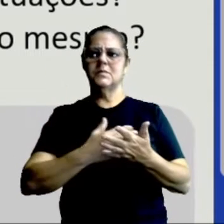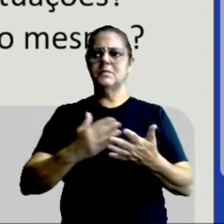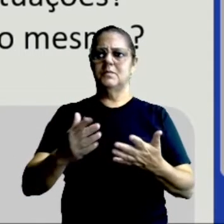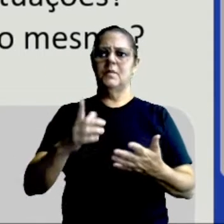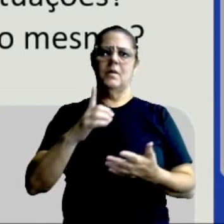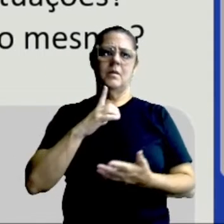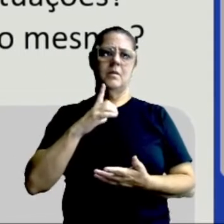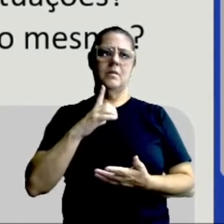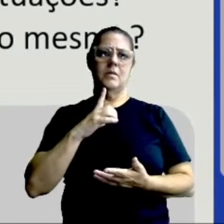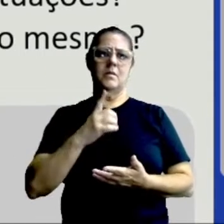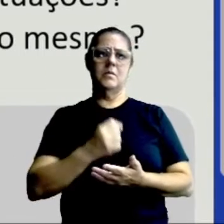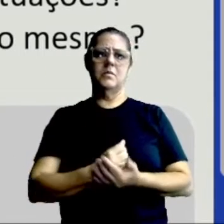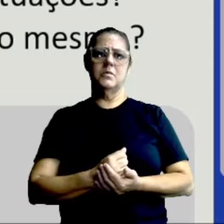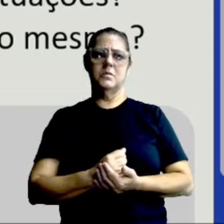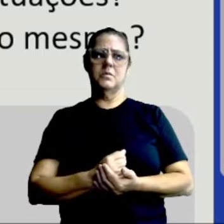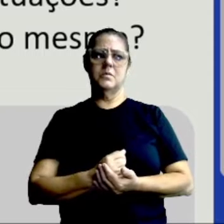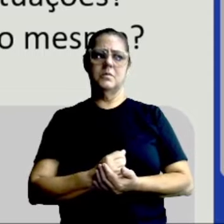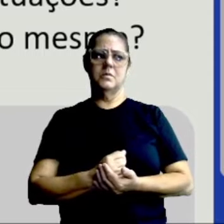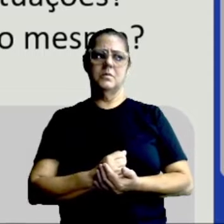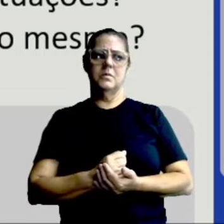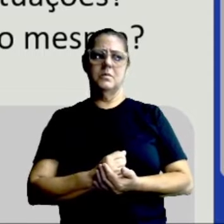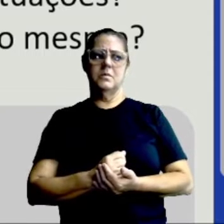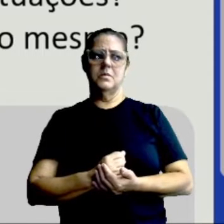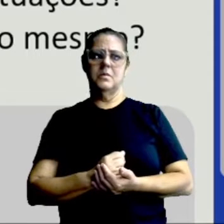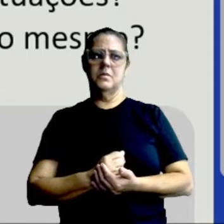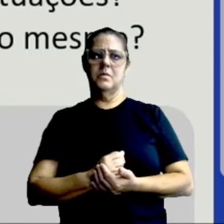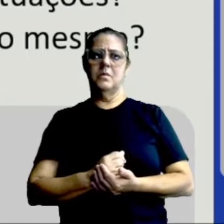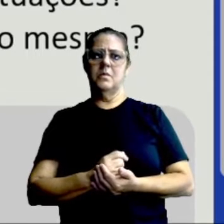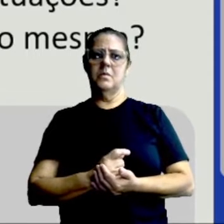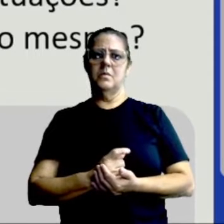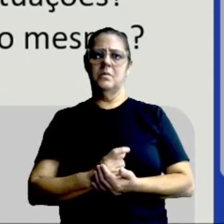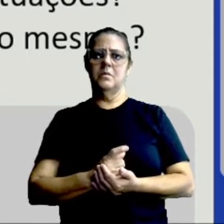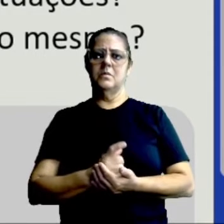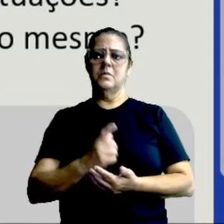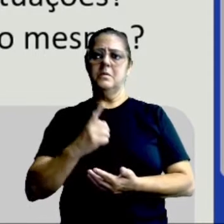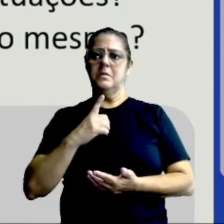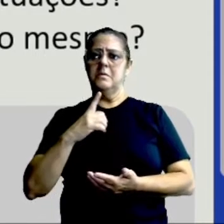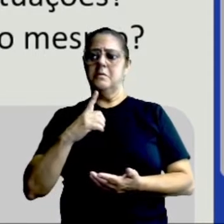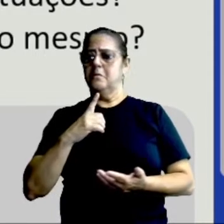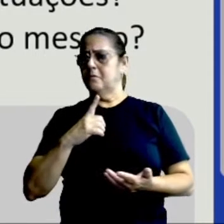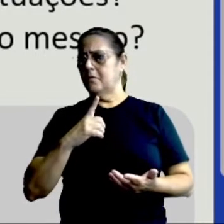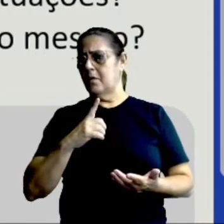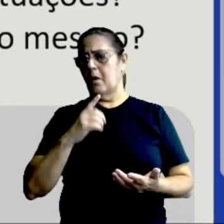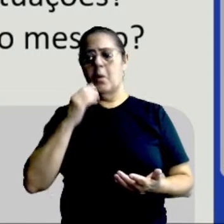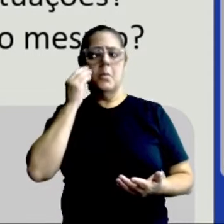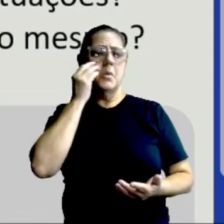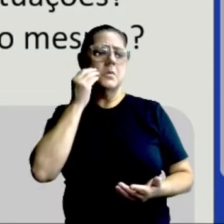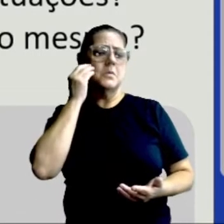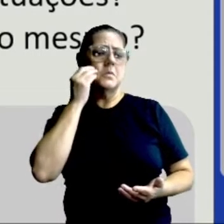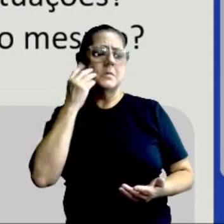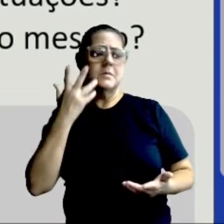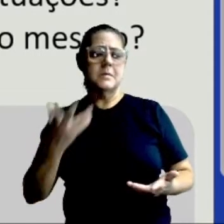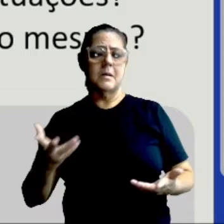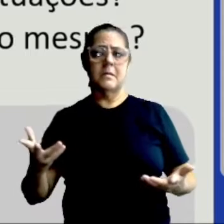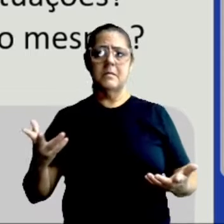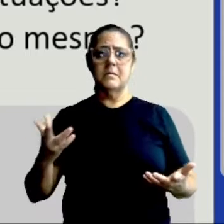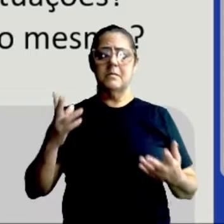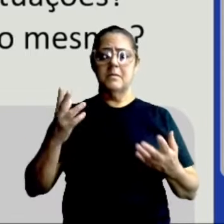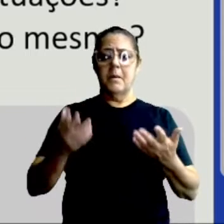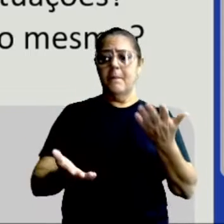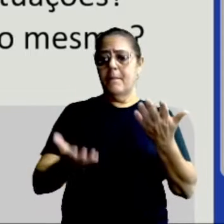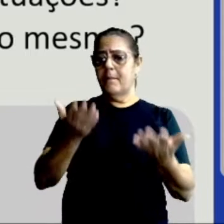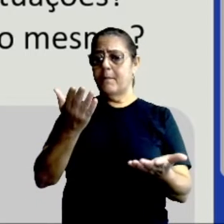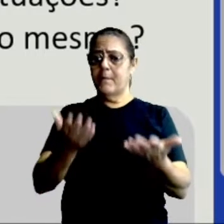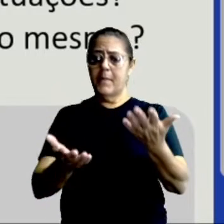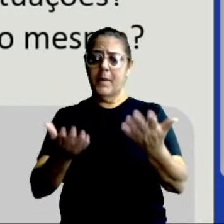trouxe aqui algumas imagens que eu não sei se vocês já tiveram a oportunidade de ver uma